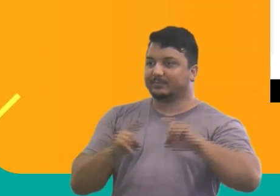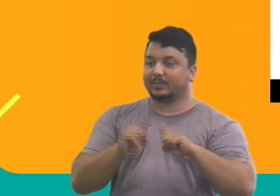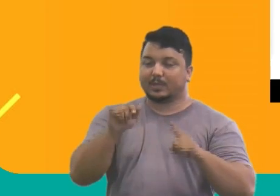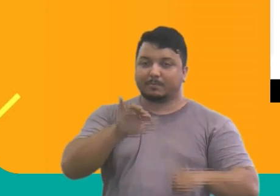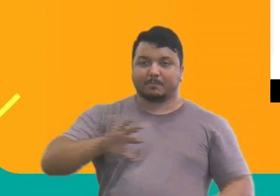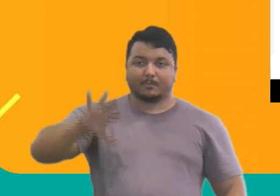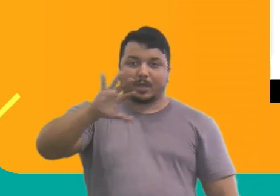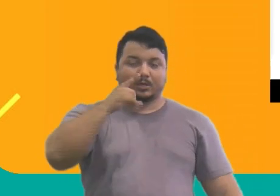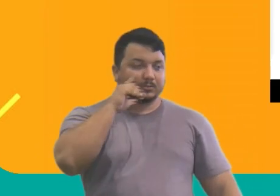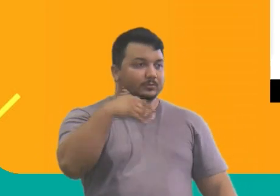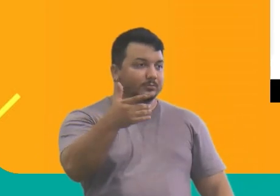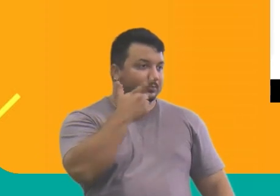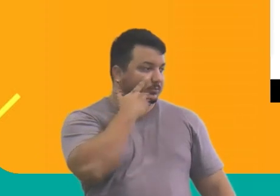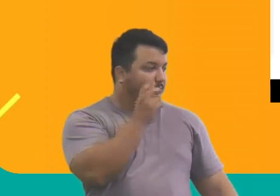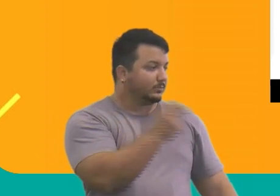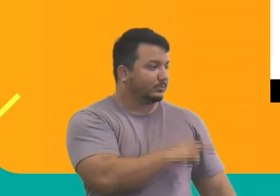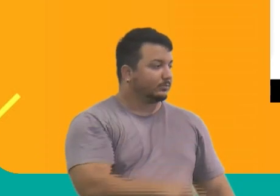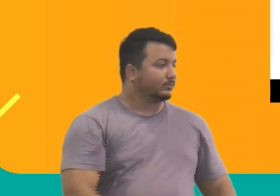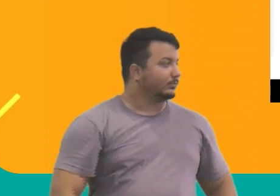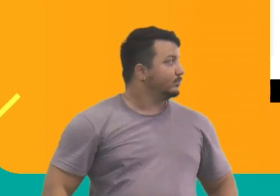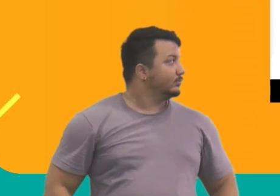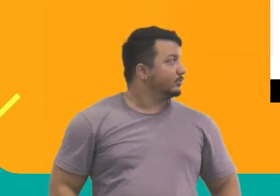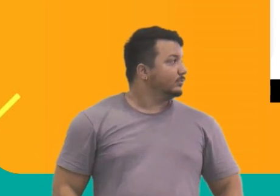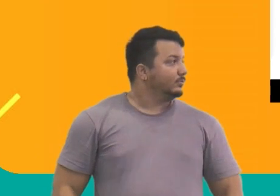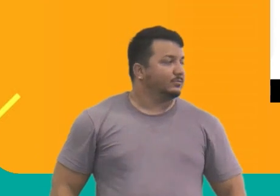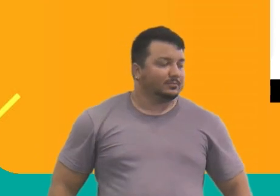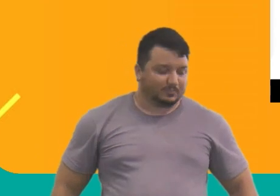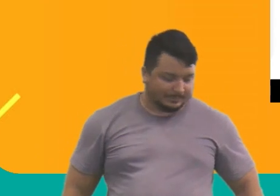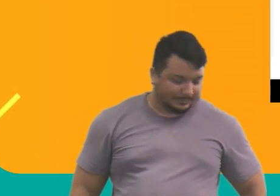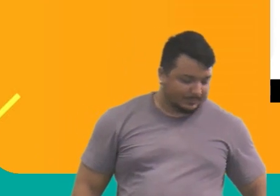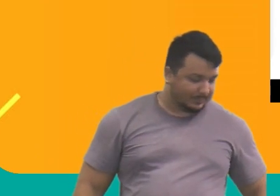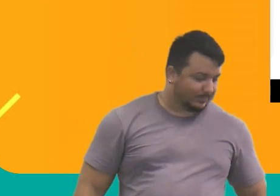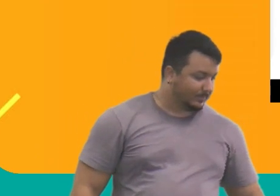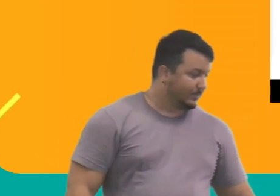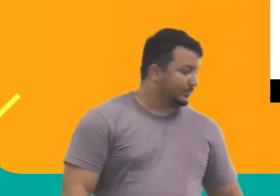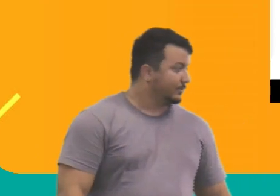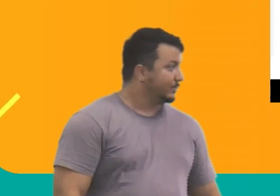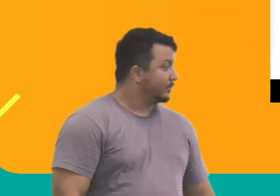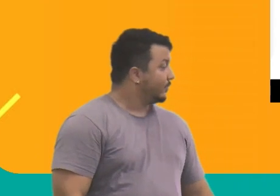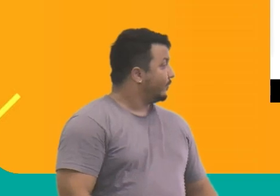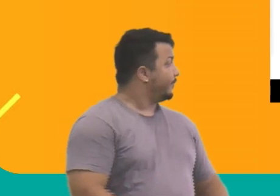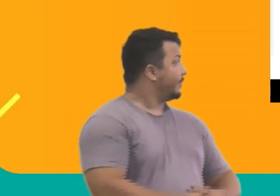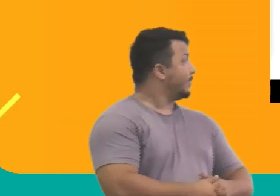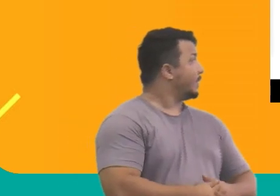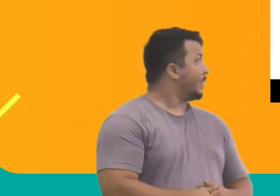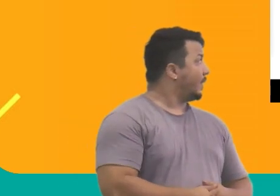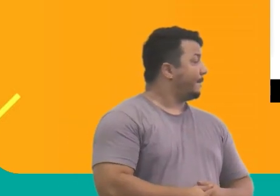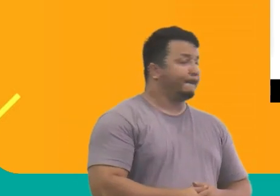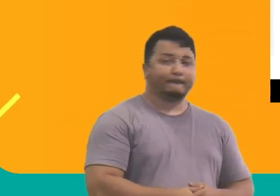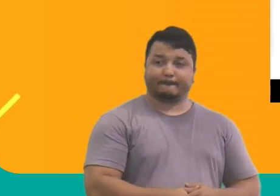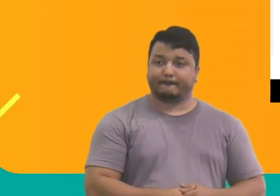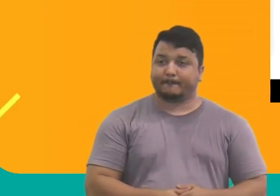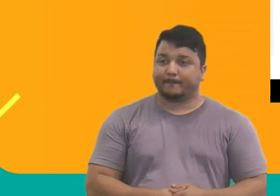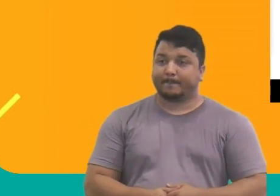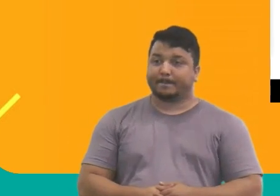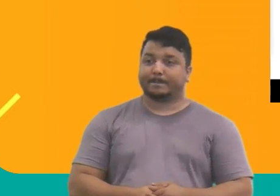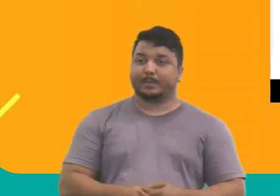imagens posteriormente. Espera aí. Oh, elas apareceram. Eu tenho aqui a